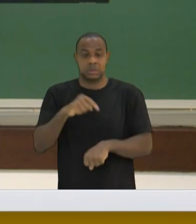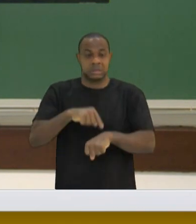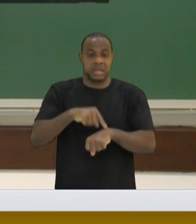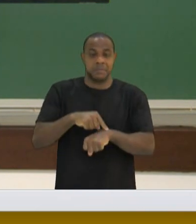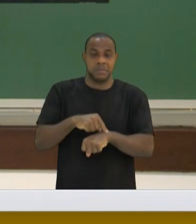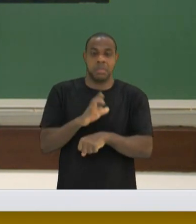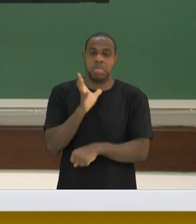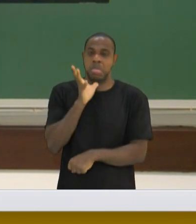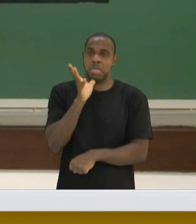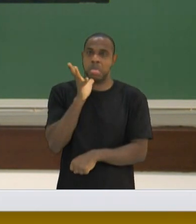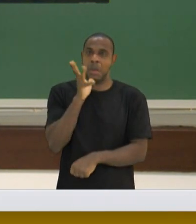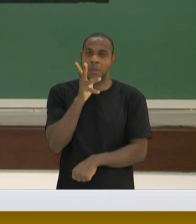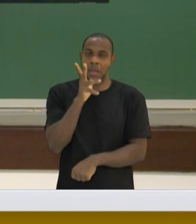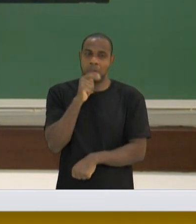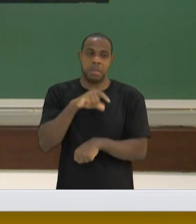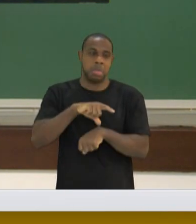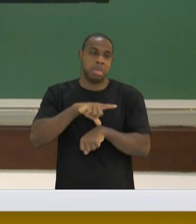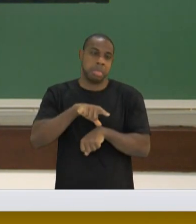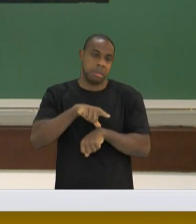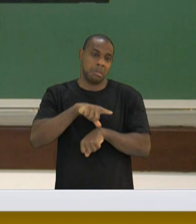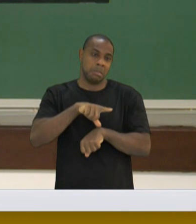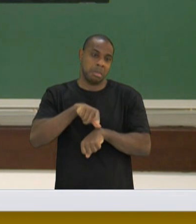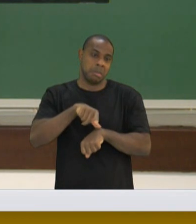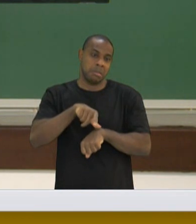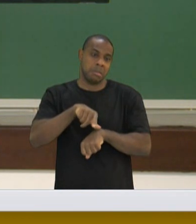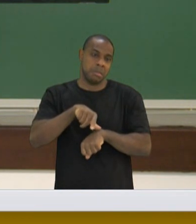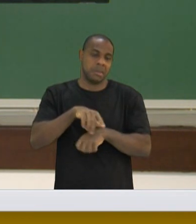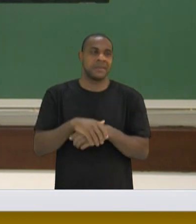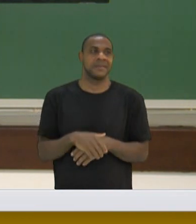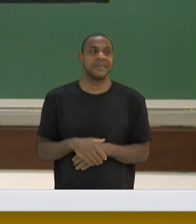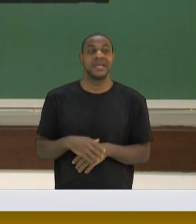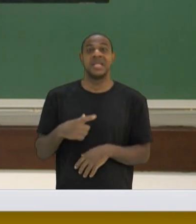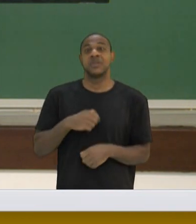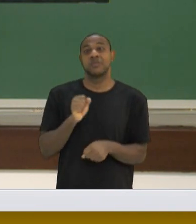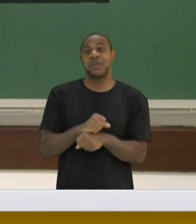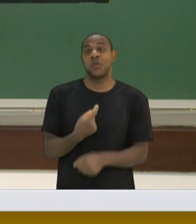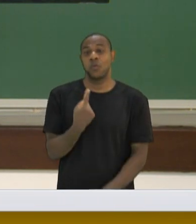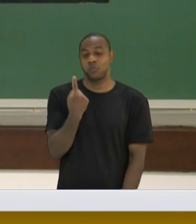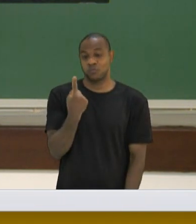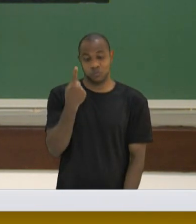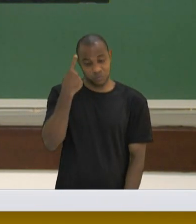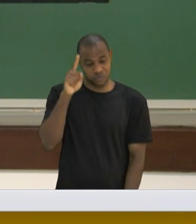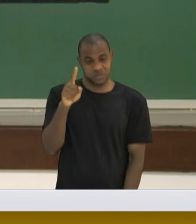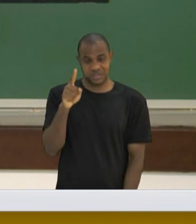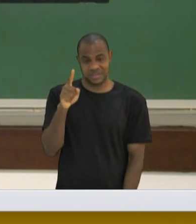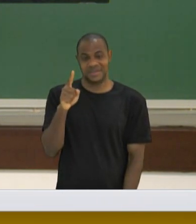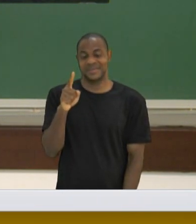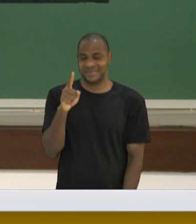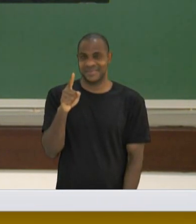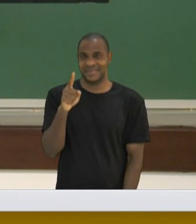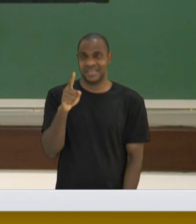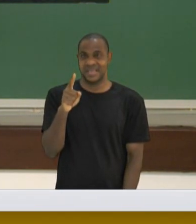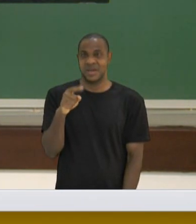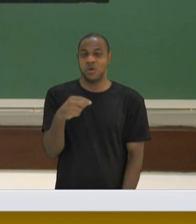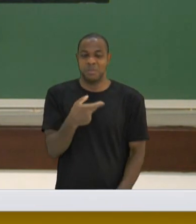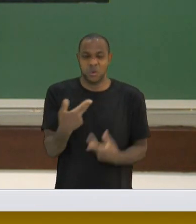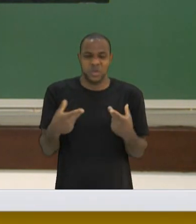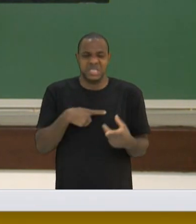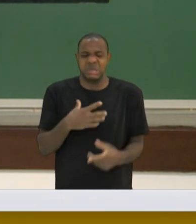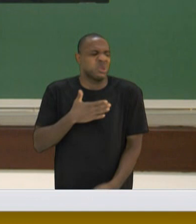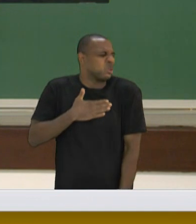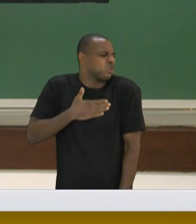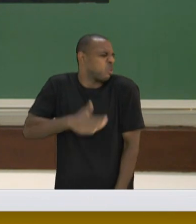oi Silvio estou esperando um dia para fazer uma coisa que eu odeio fazer o tempo passa rápido ou